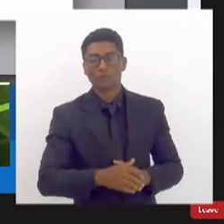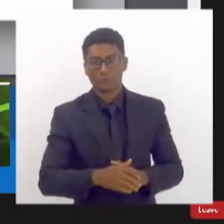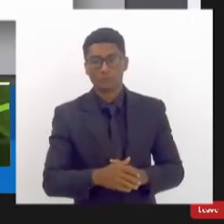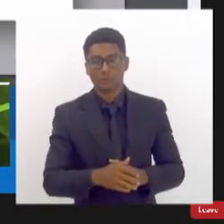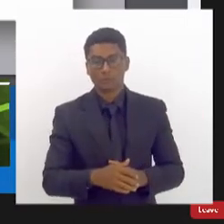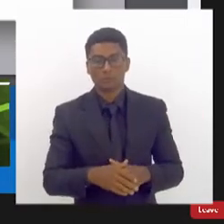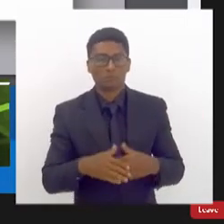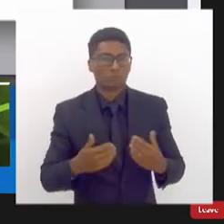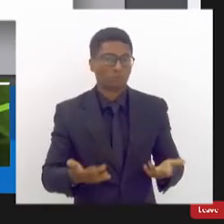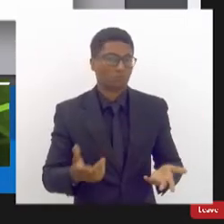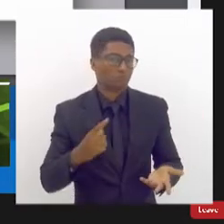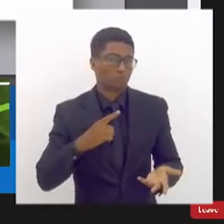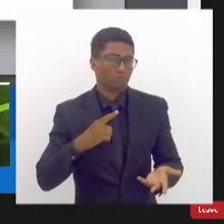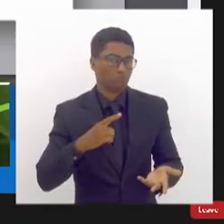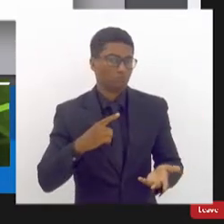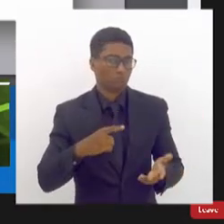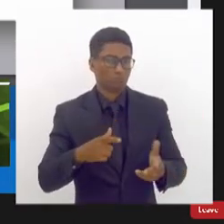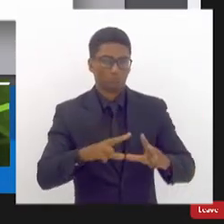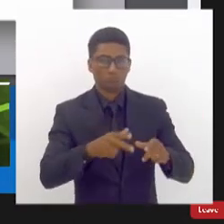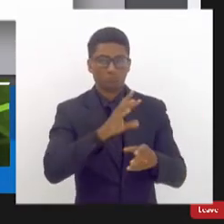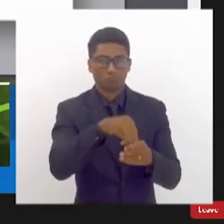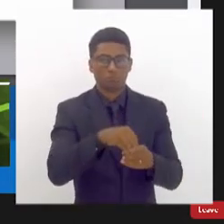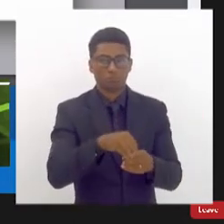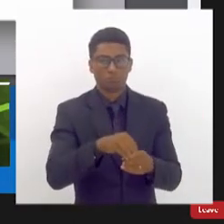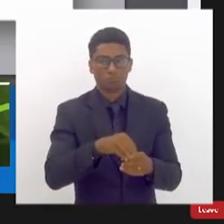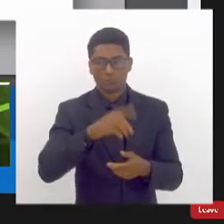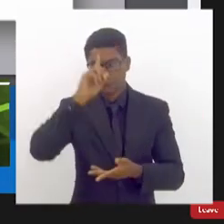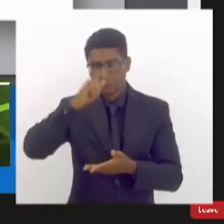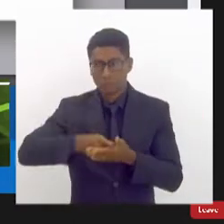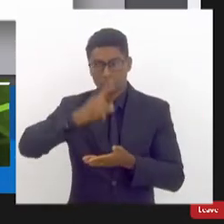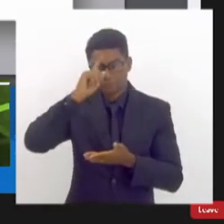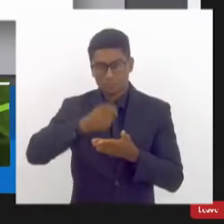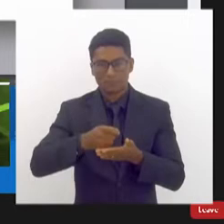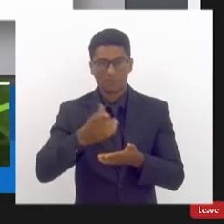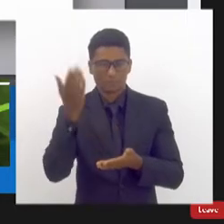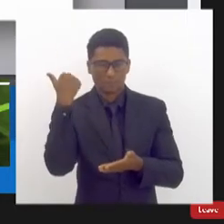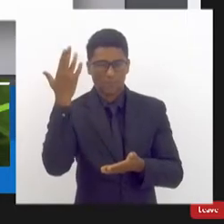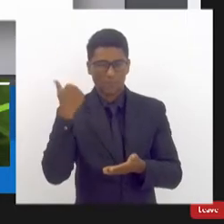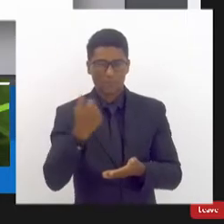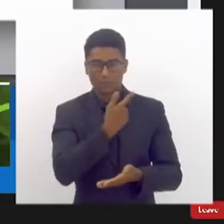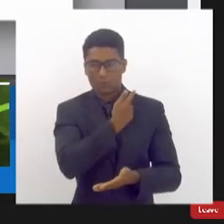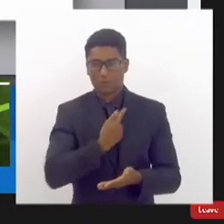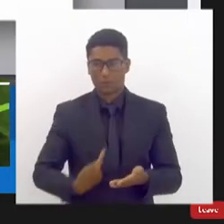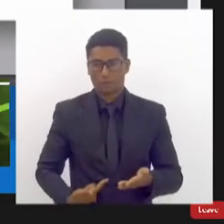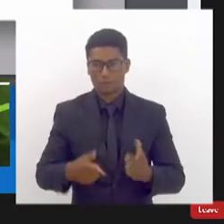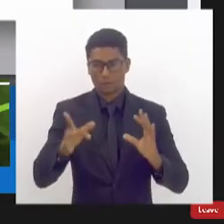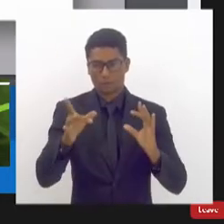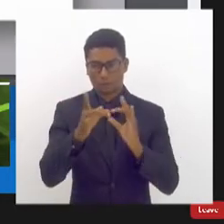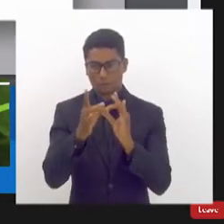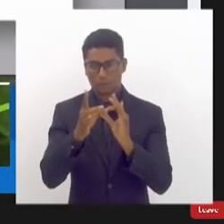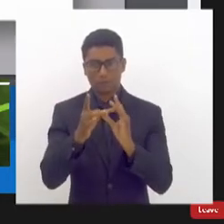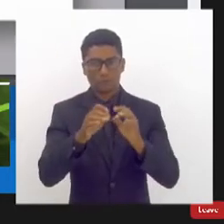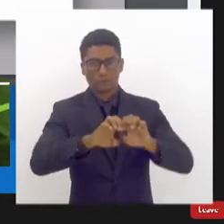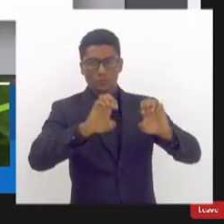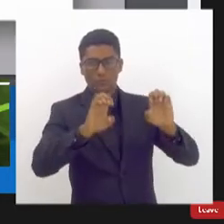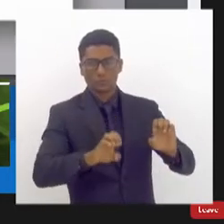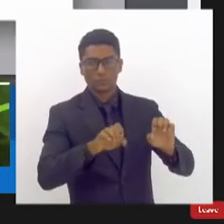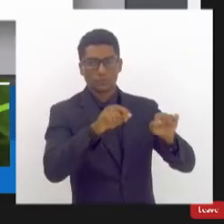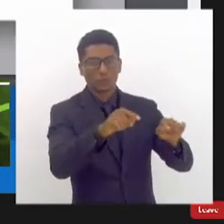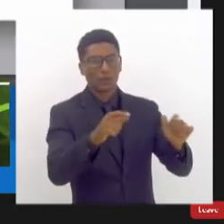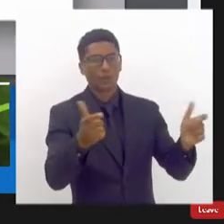mais diferentes enquanto o Conselho era órgão de governo, essa estrutura foi sendo